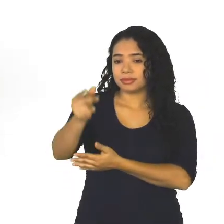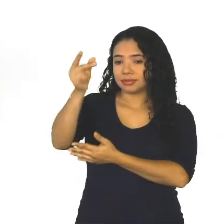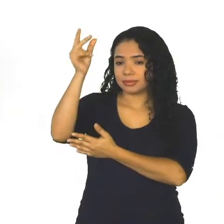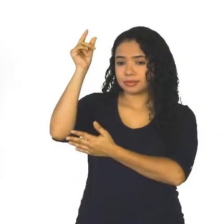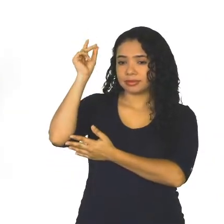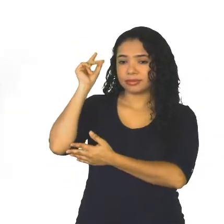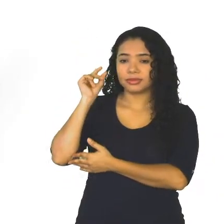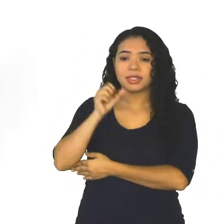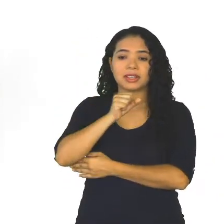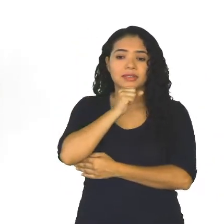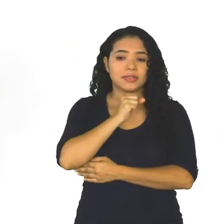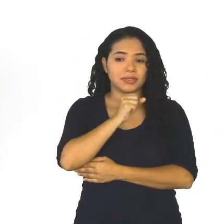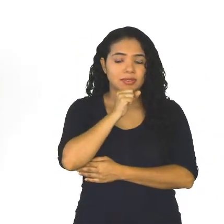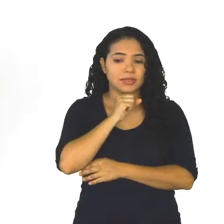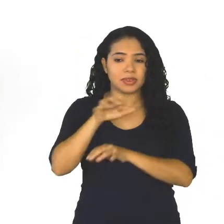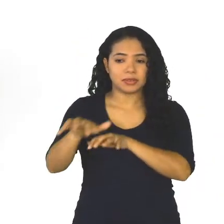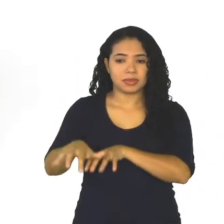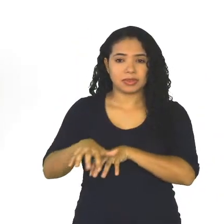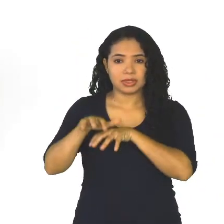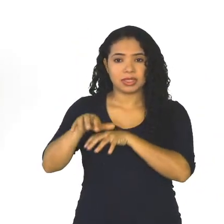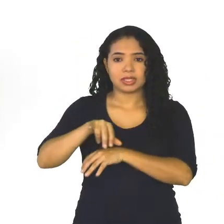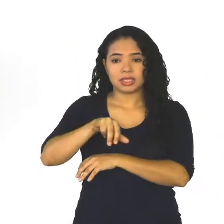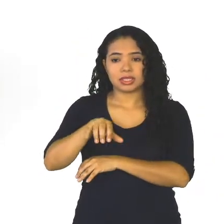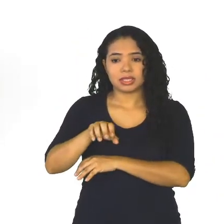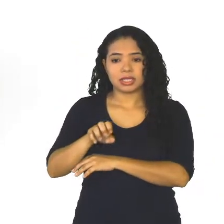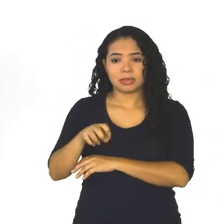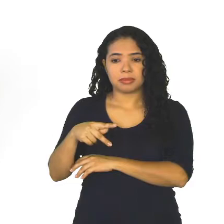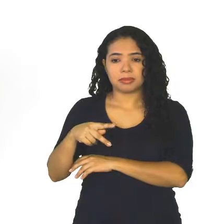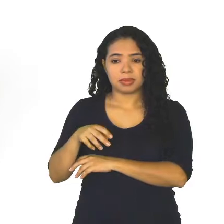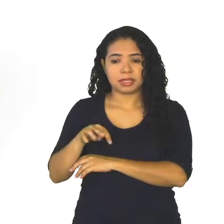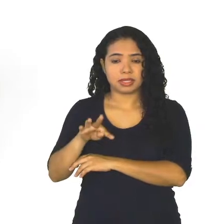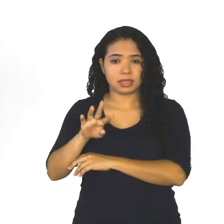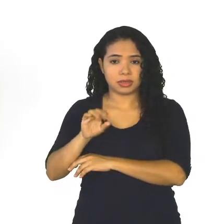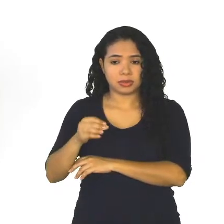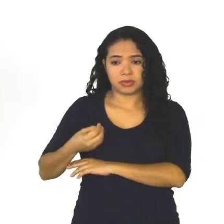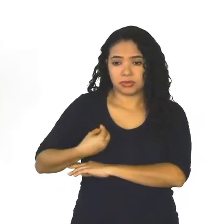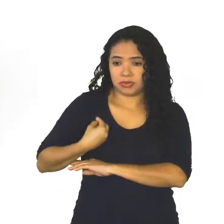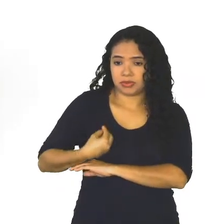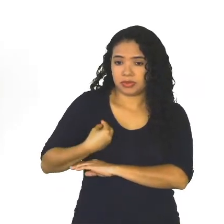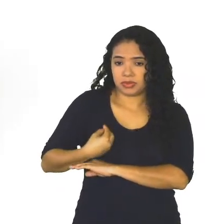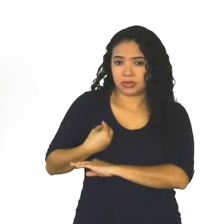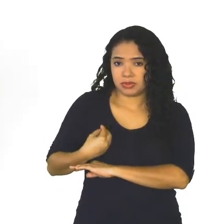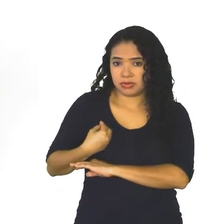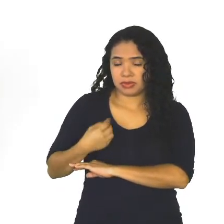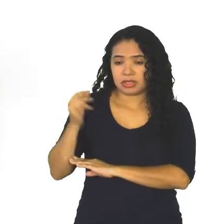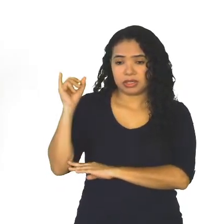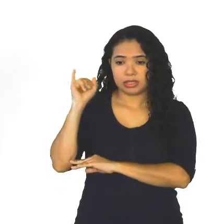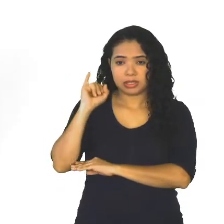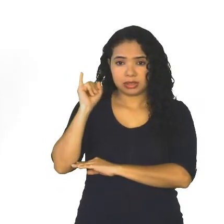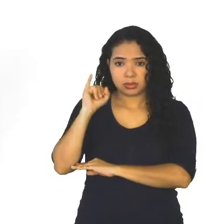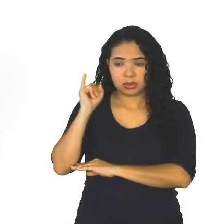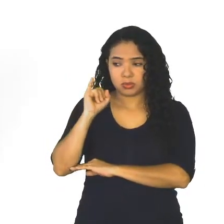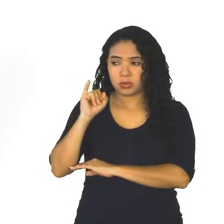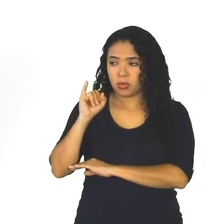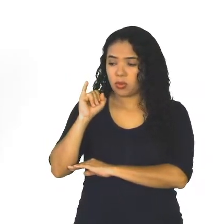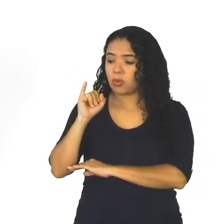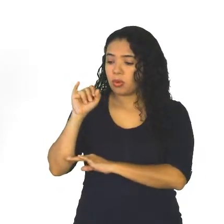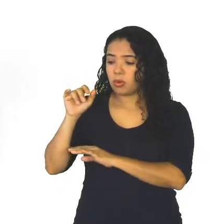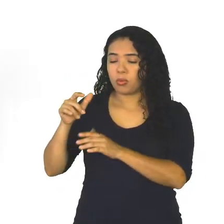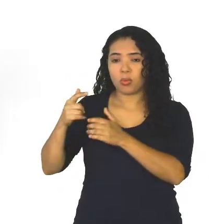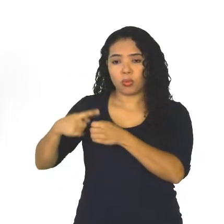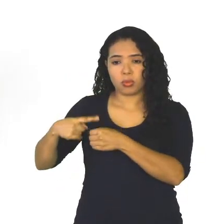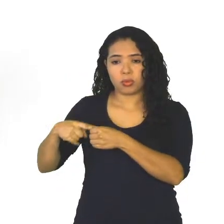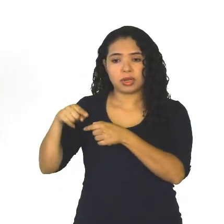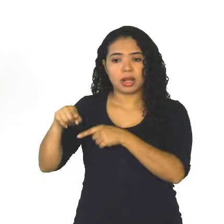velho carpinteiro chamado Gepeto, que vivia numa aldeia italiana. Ele não tinha filhos,